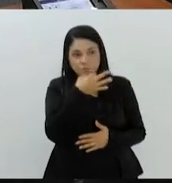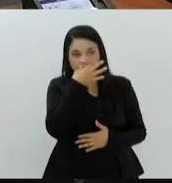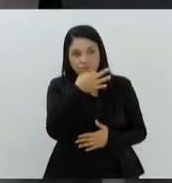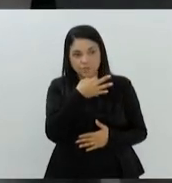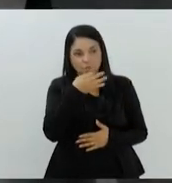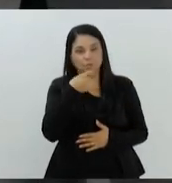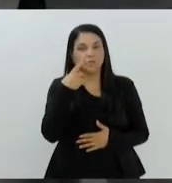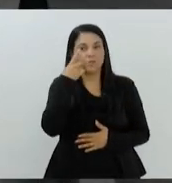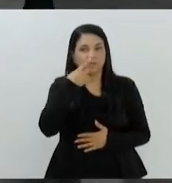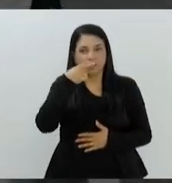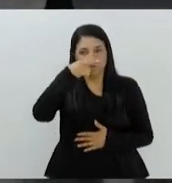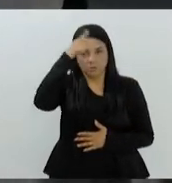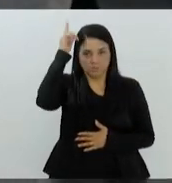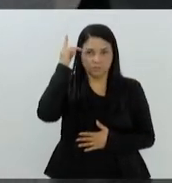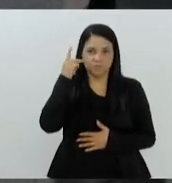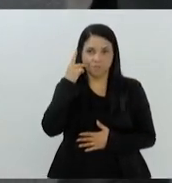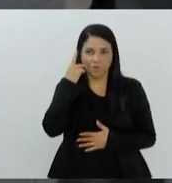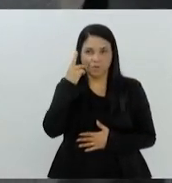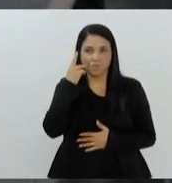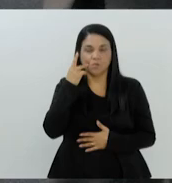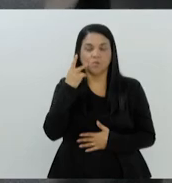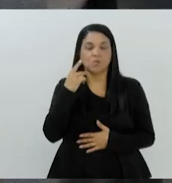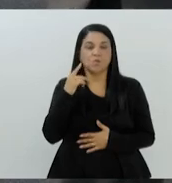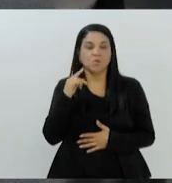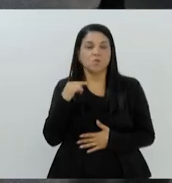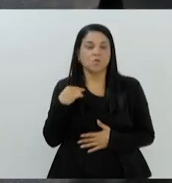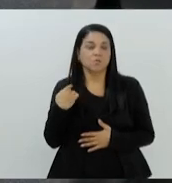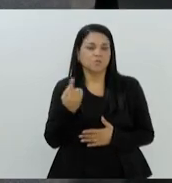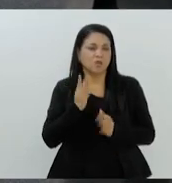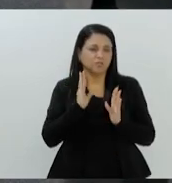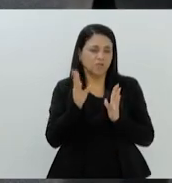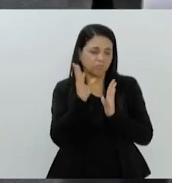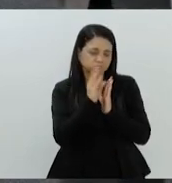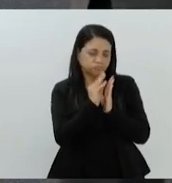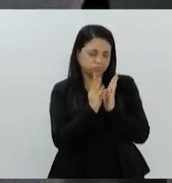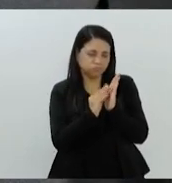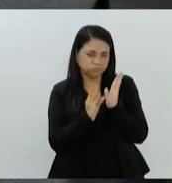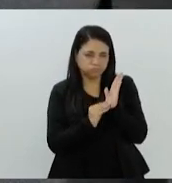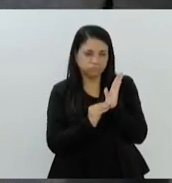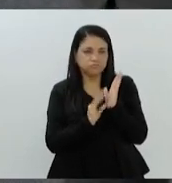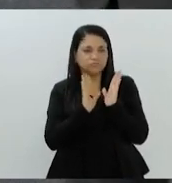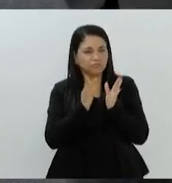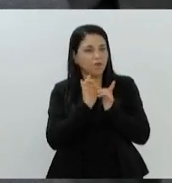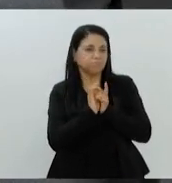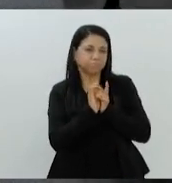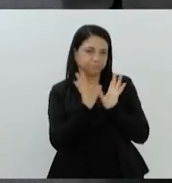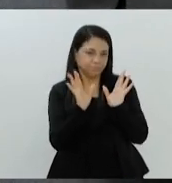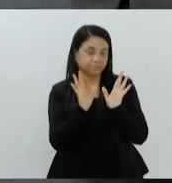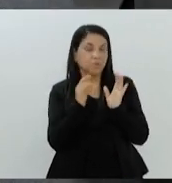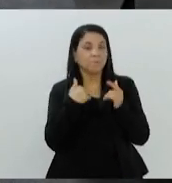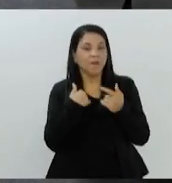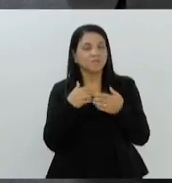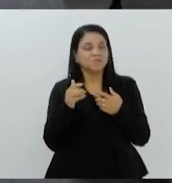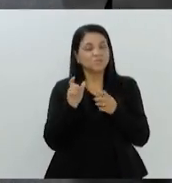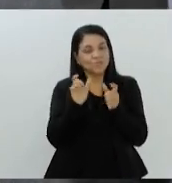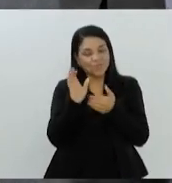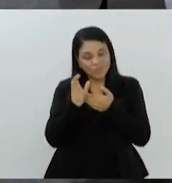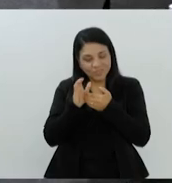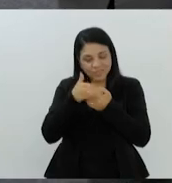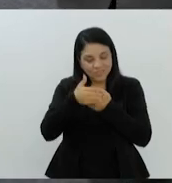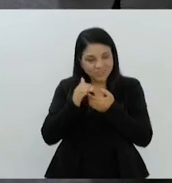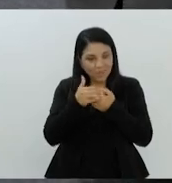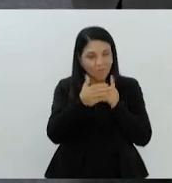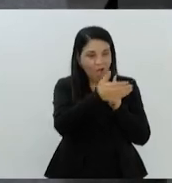A gente já até abriu mão de todo o demais conteúdo da emenda. Mas, de fato, o termo acolhimento institucional